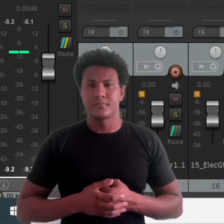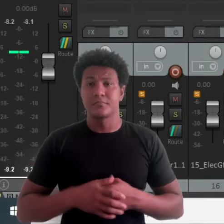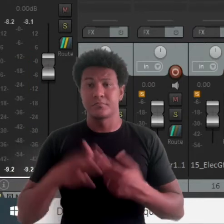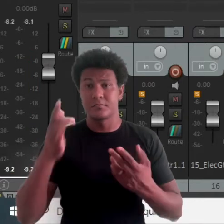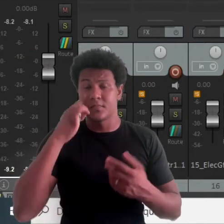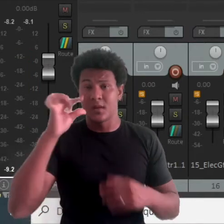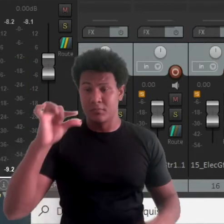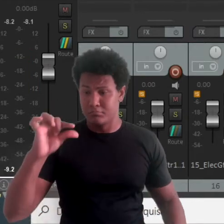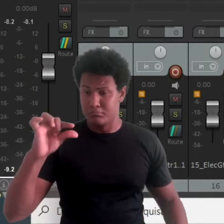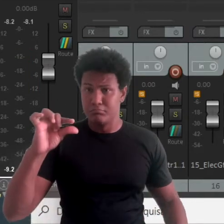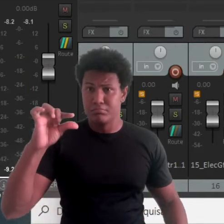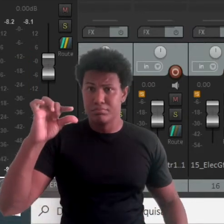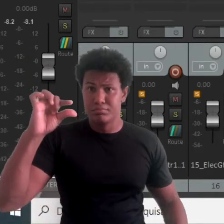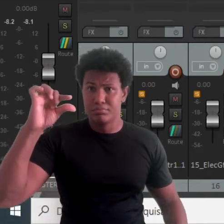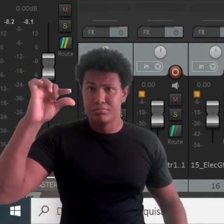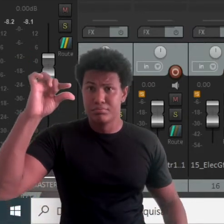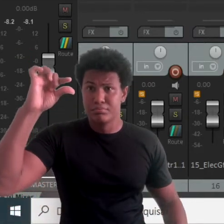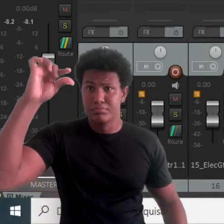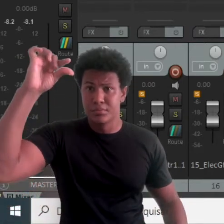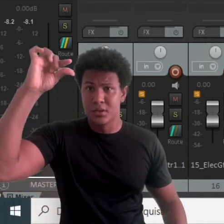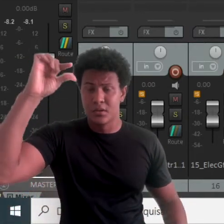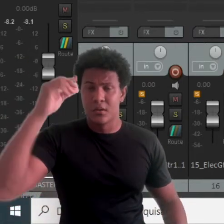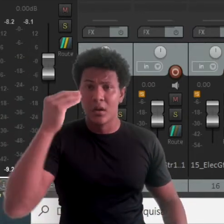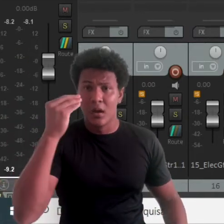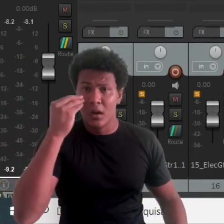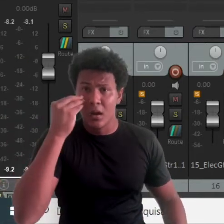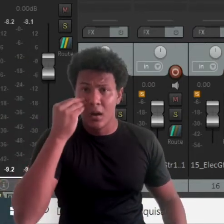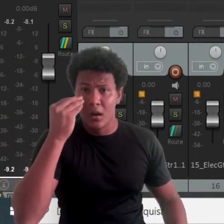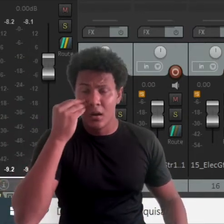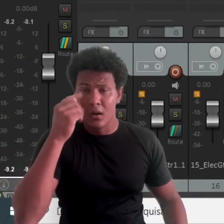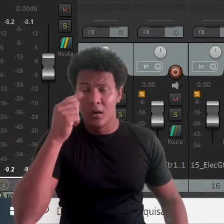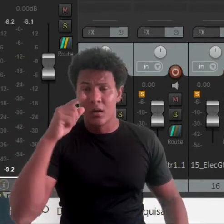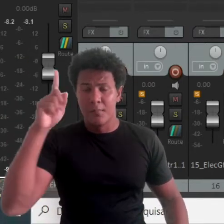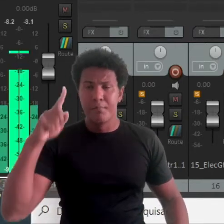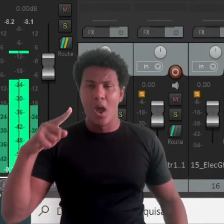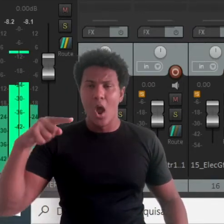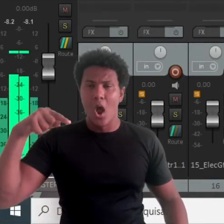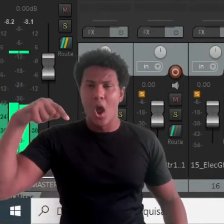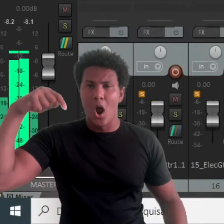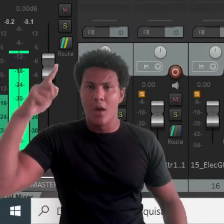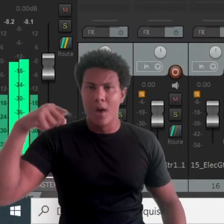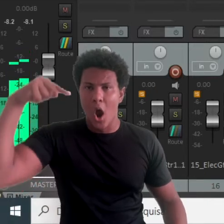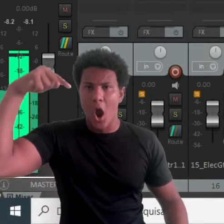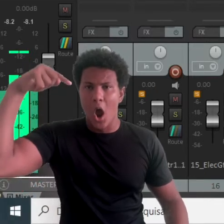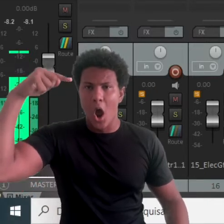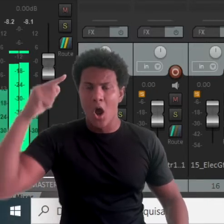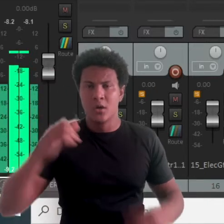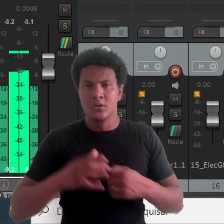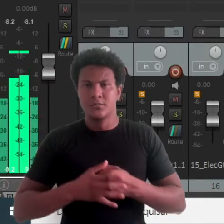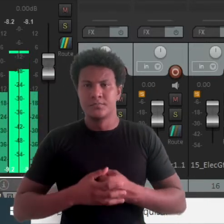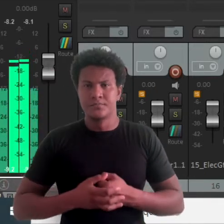E release longo, vocês vão ver que a atenuação ela demora um pouco mais para voltar para o ponto zero.